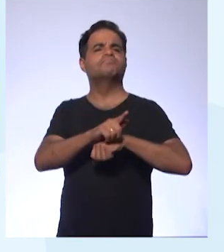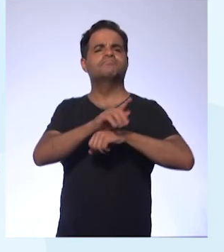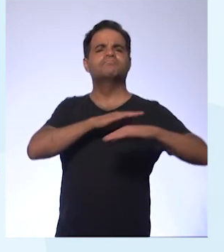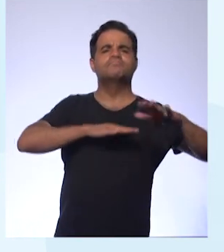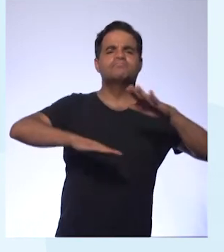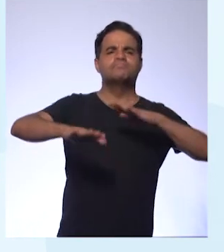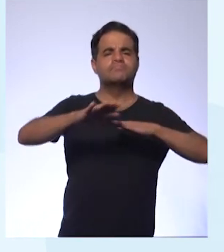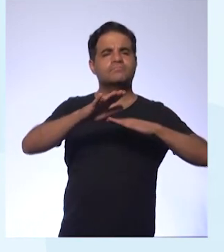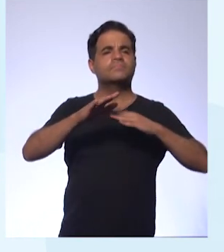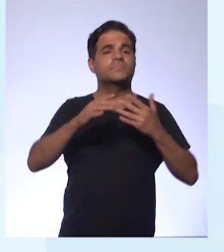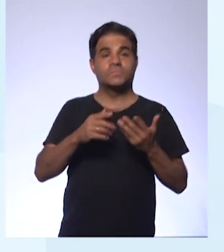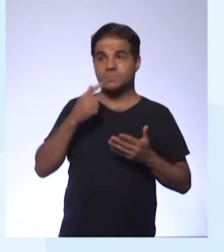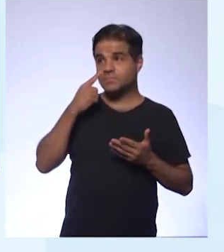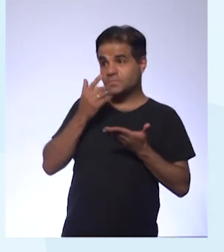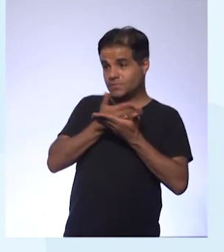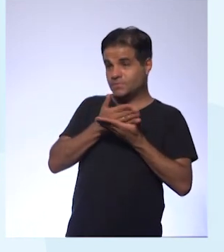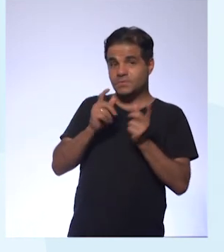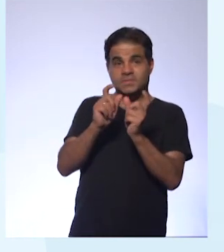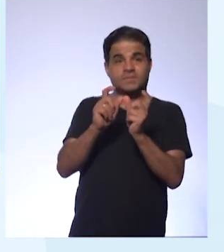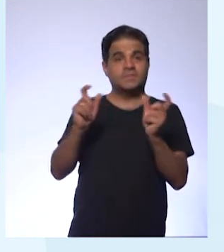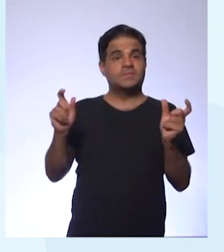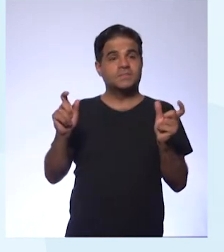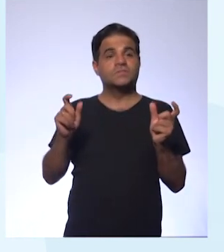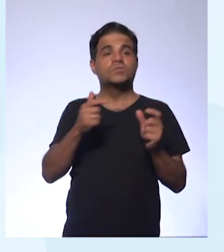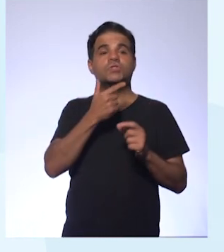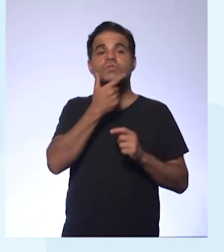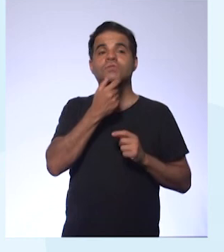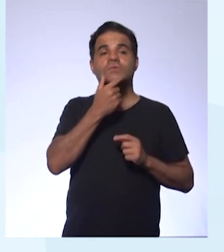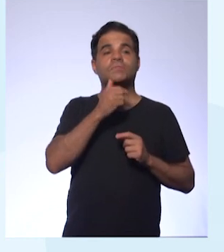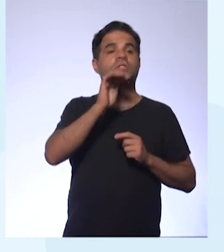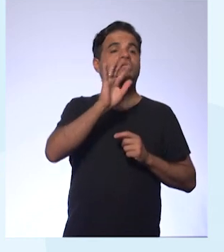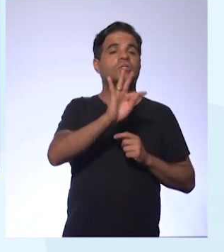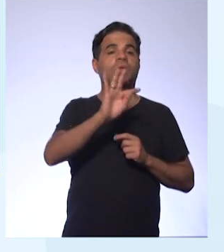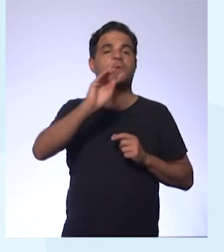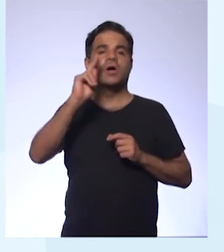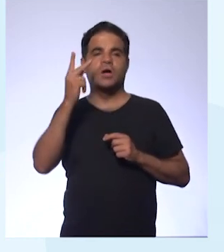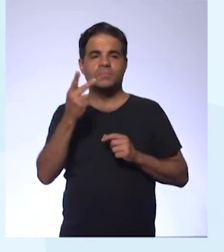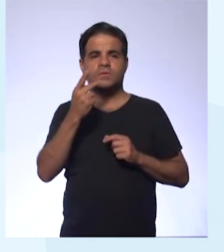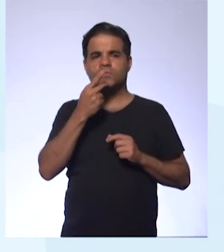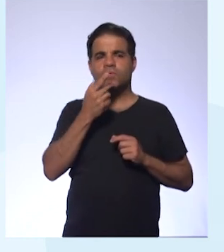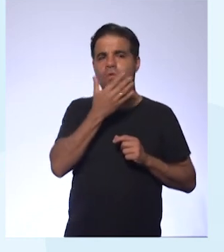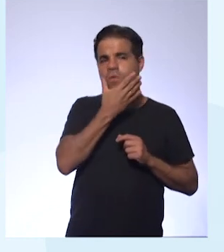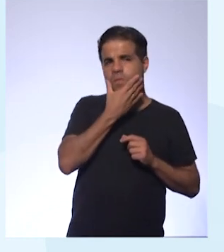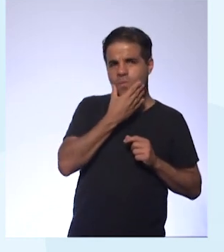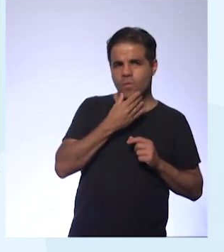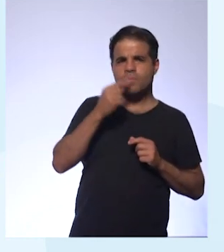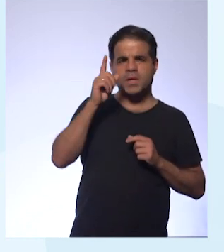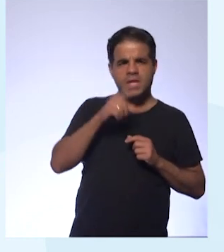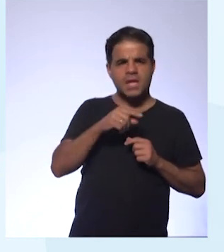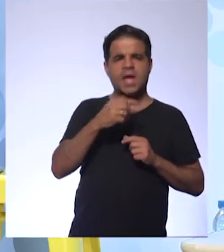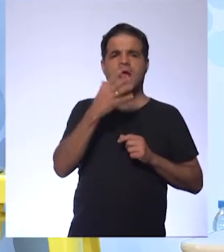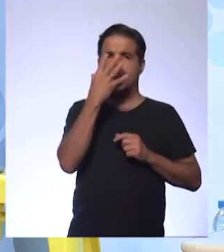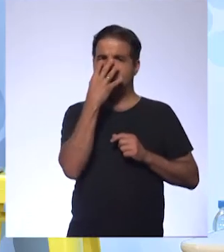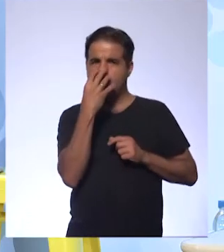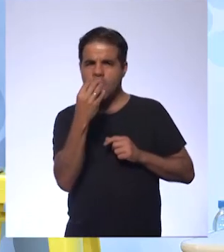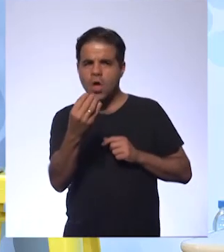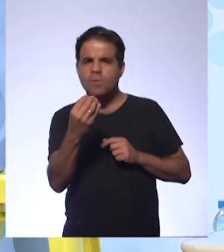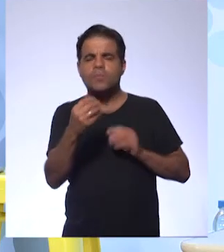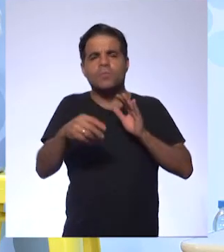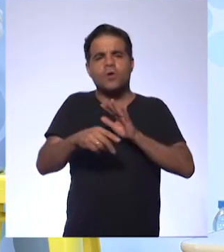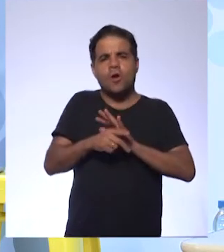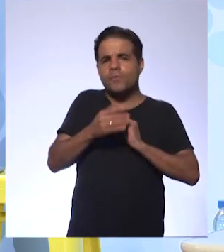a confirmação disso com a frase de Thomas Hobbes: o homem é lobo do homem, né? O homem não consegue